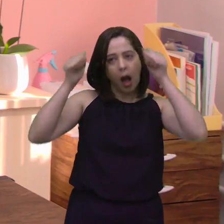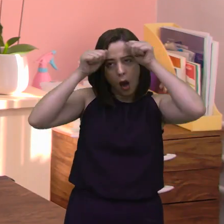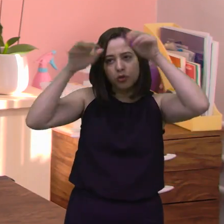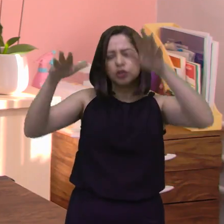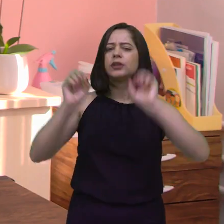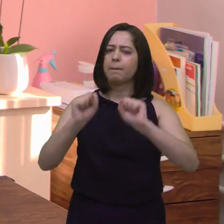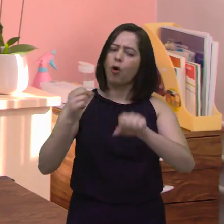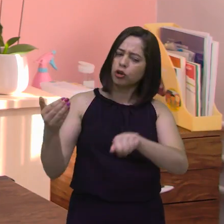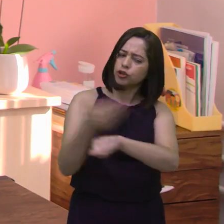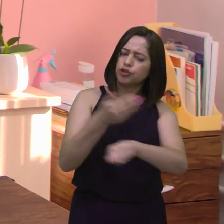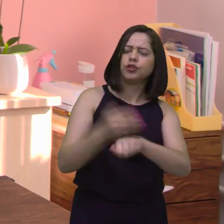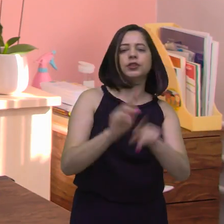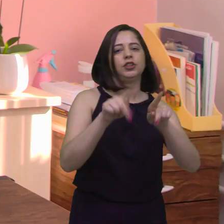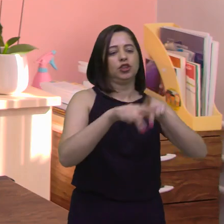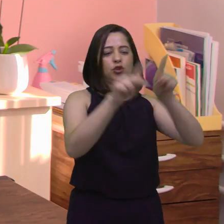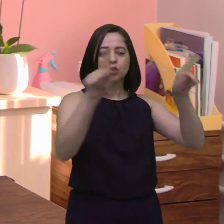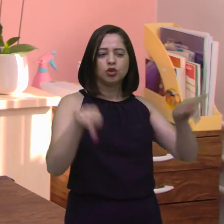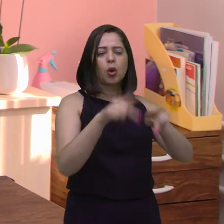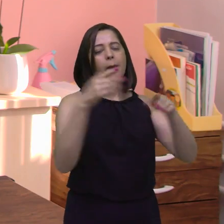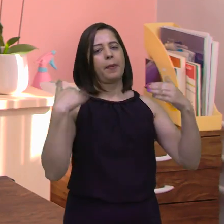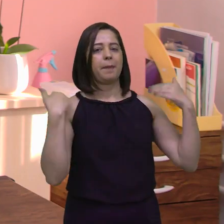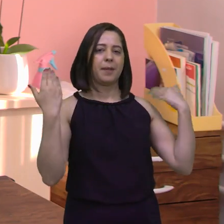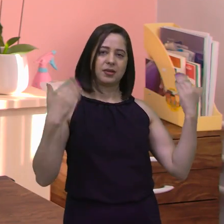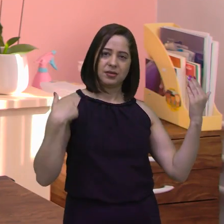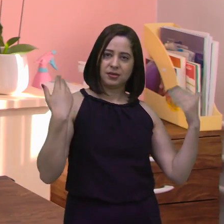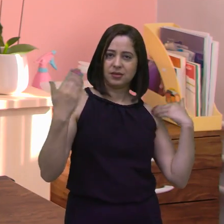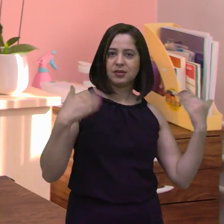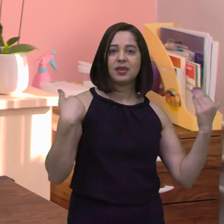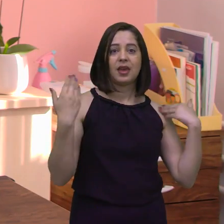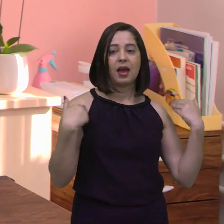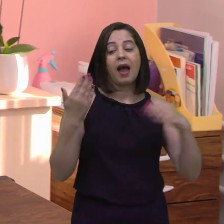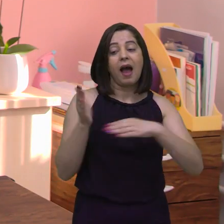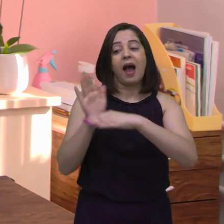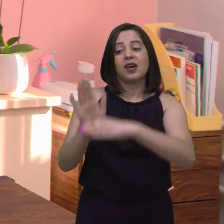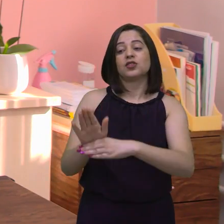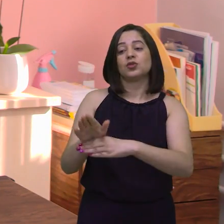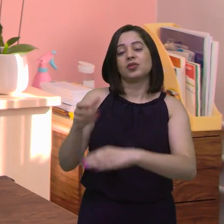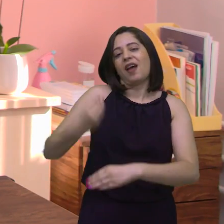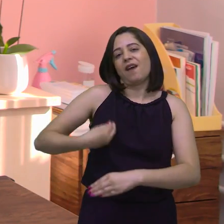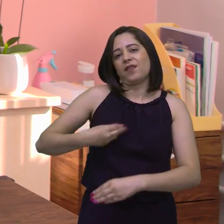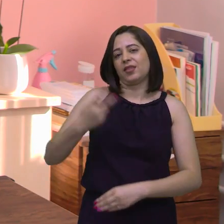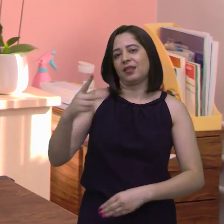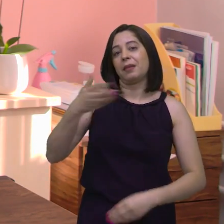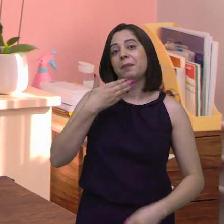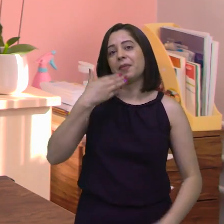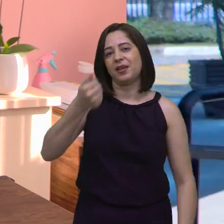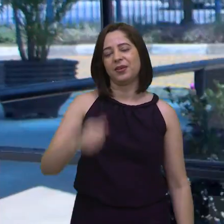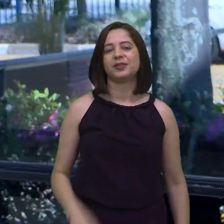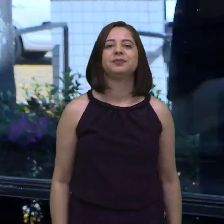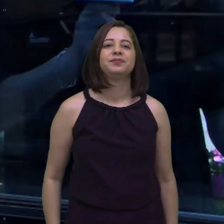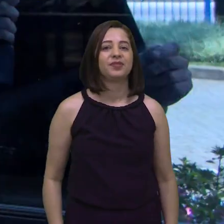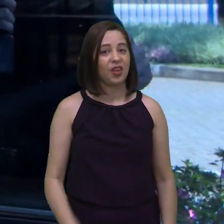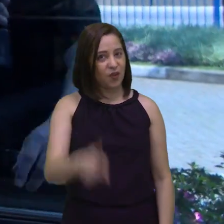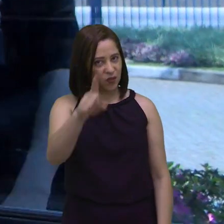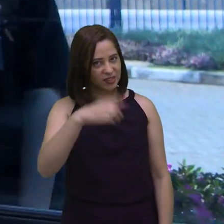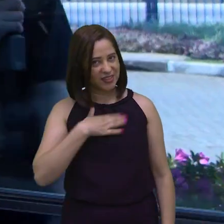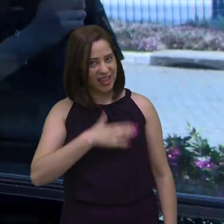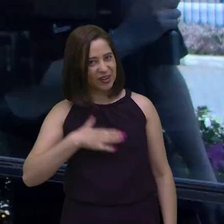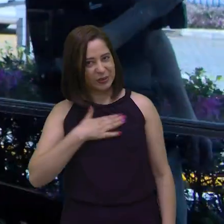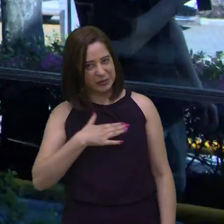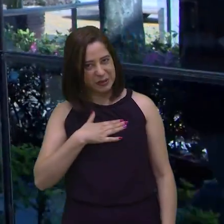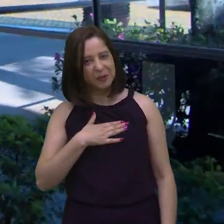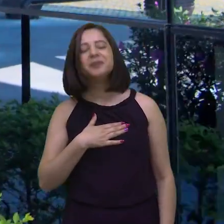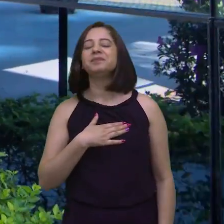foi muito importante e a gente acredita que isso vai facilitar a vida dessas pessoas e dos seus familiares. E aí,